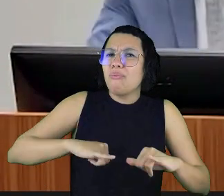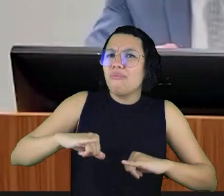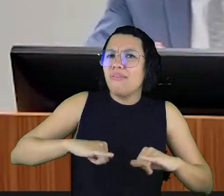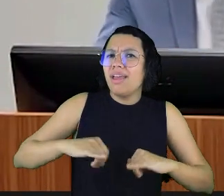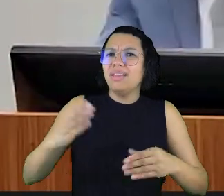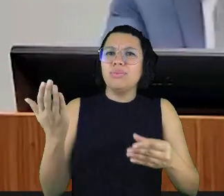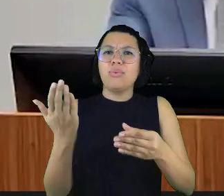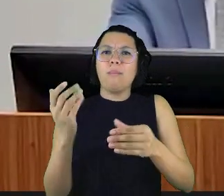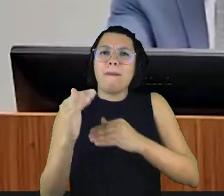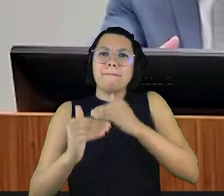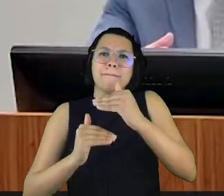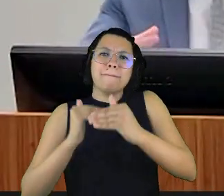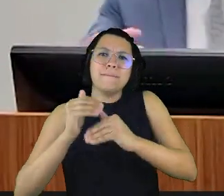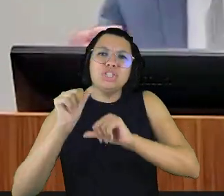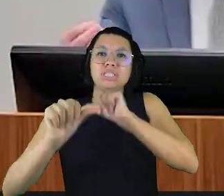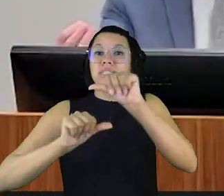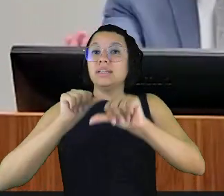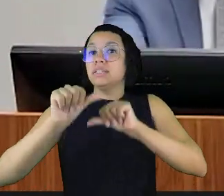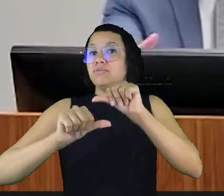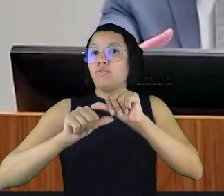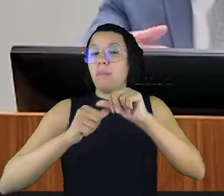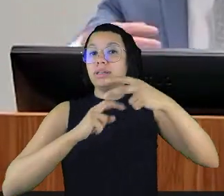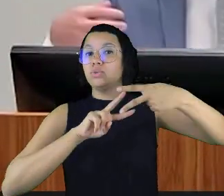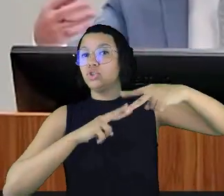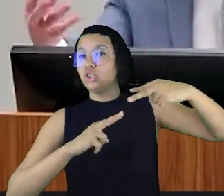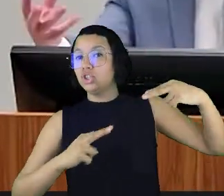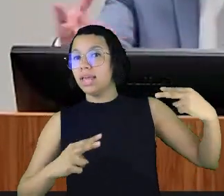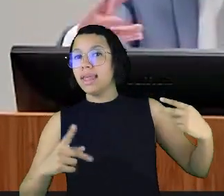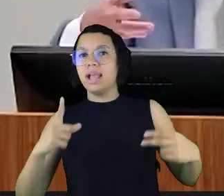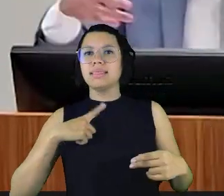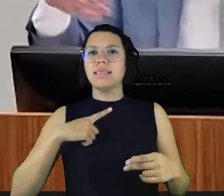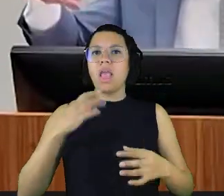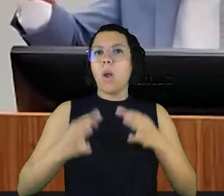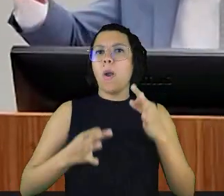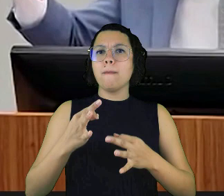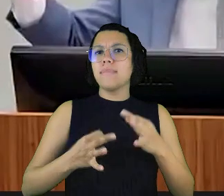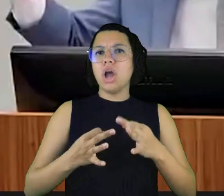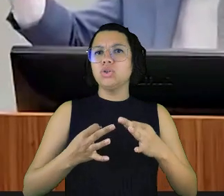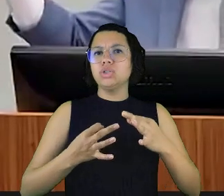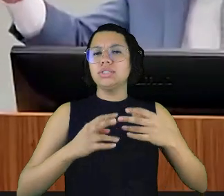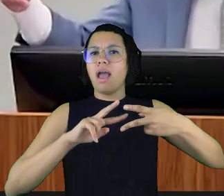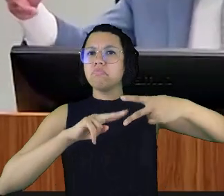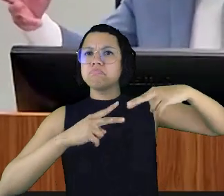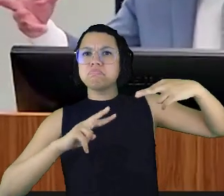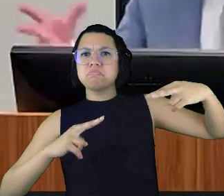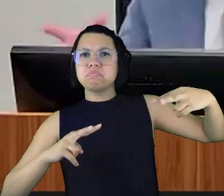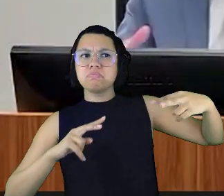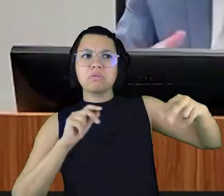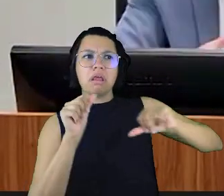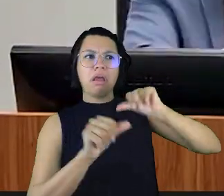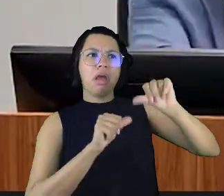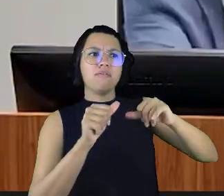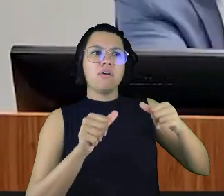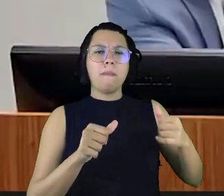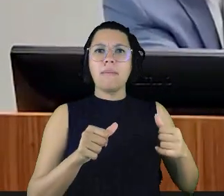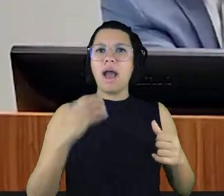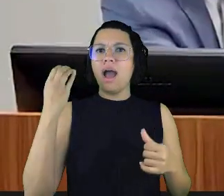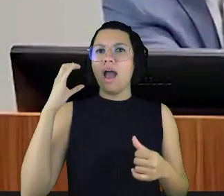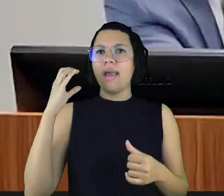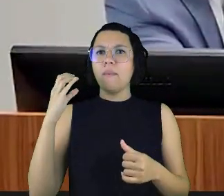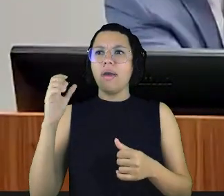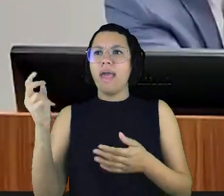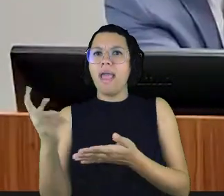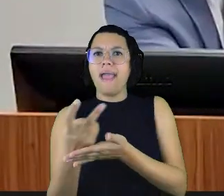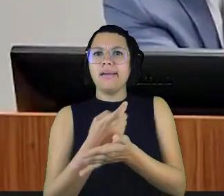mutação genética. Nós temos uma justiça transgênica em que o crédito tributário passa a ser